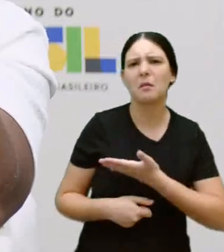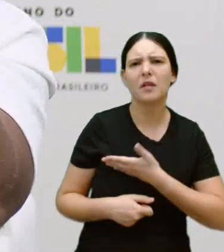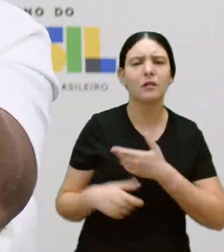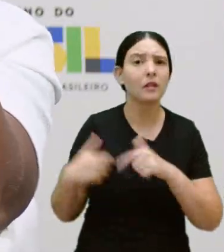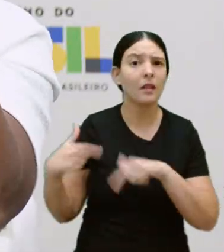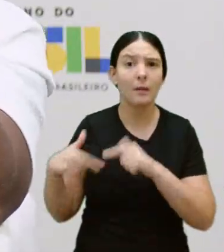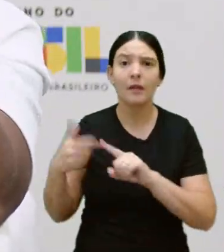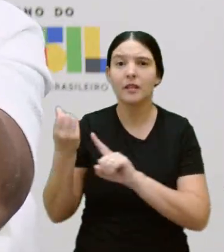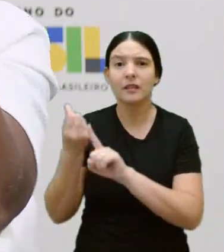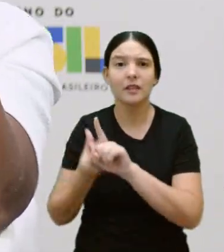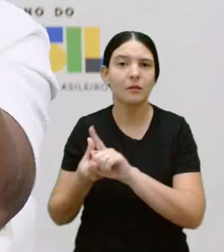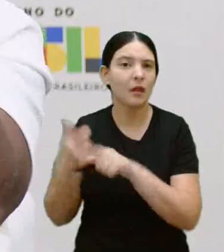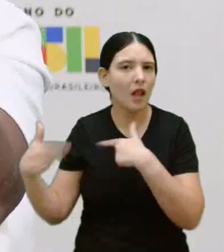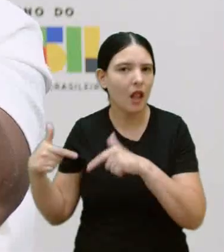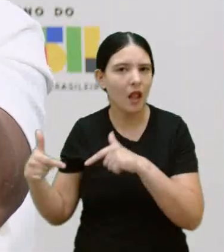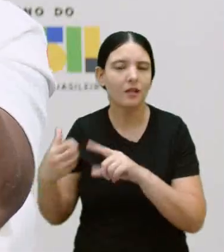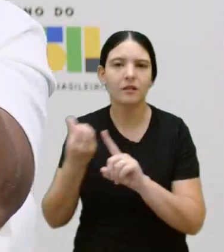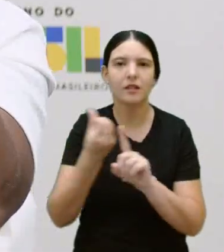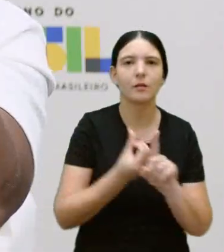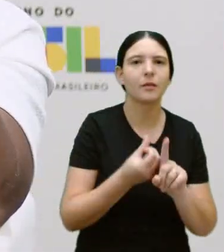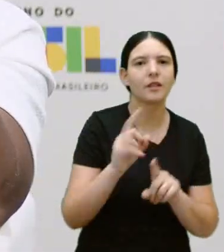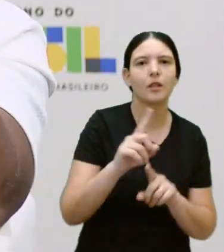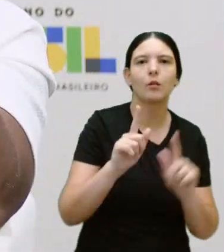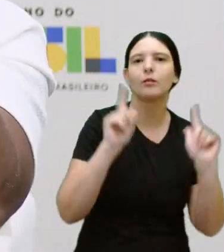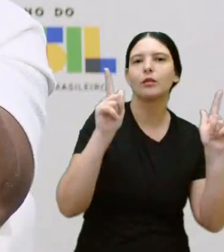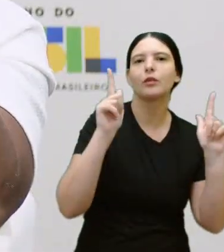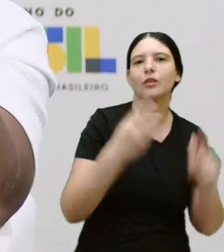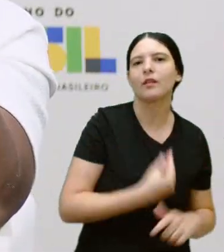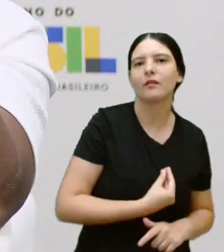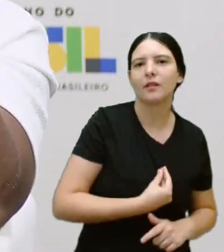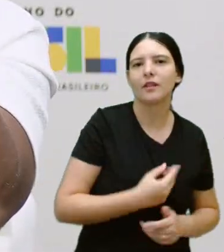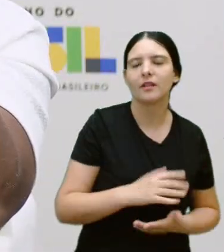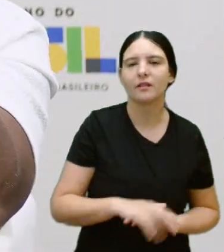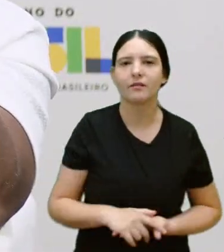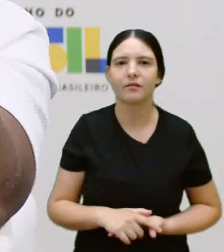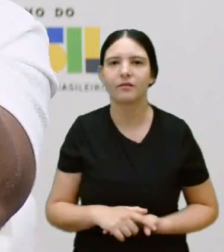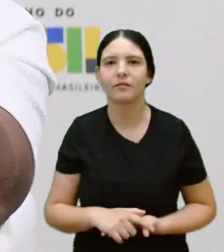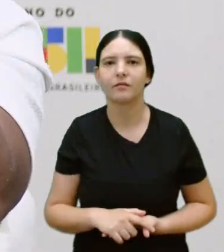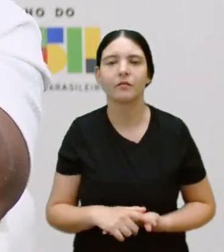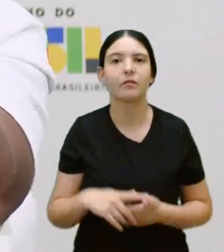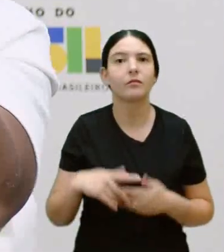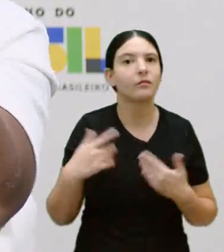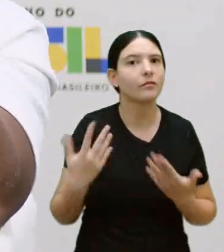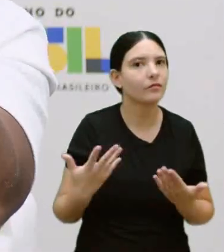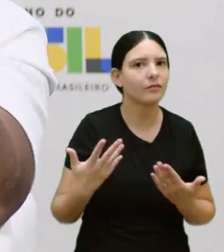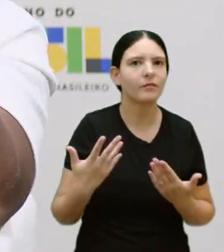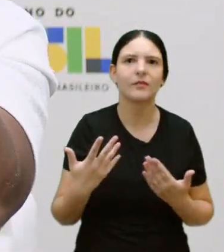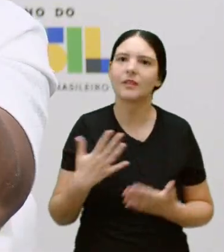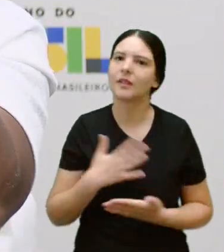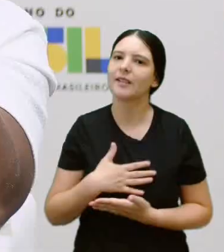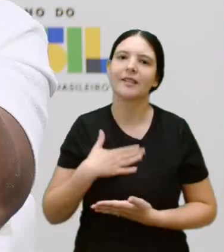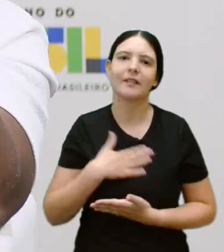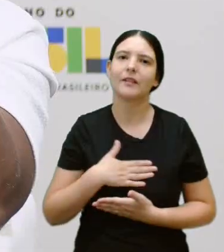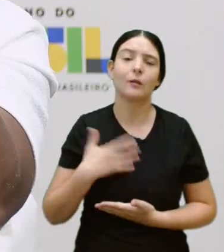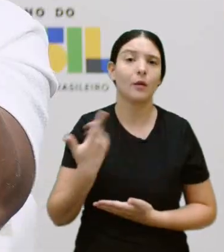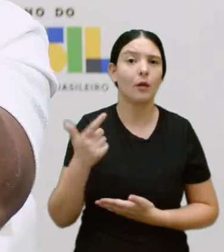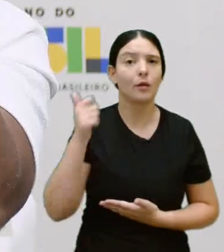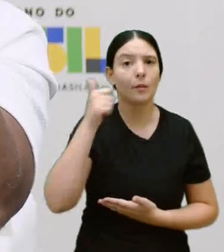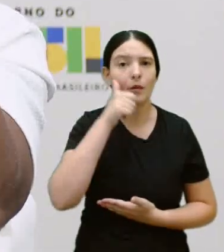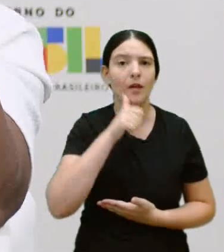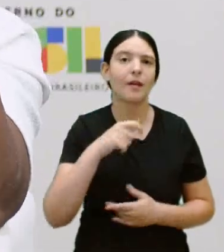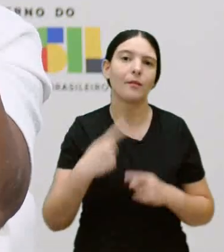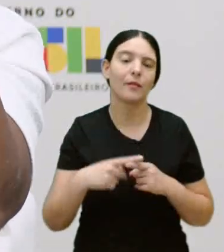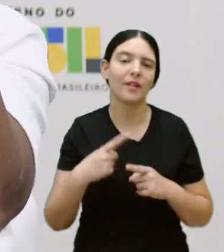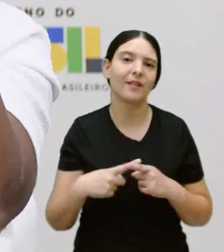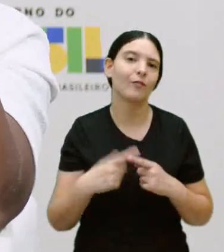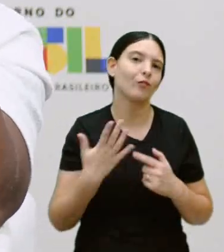trabalhar, se organizar para poder curtir a vida 6 meses, né? Isso não era muito satisfatório para uma mulher que ele estava naquele momento.